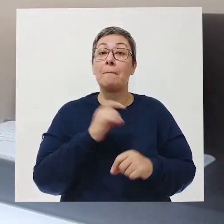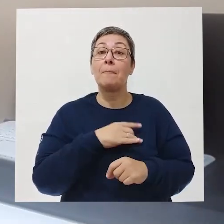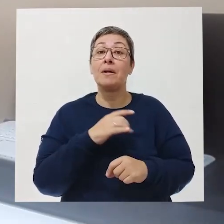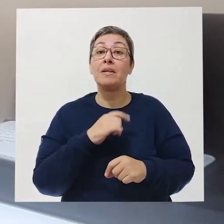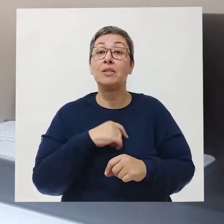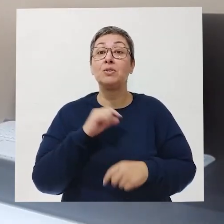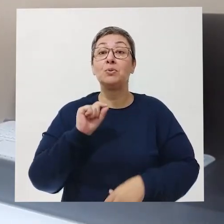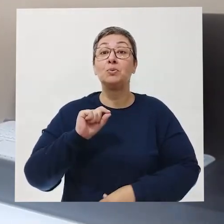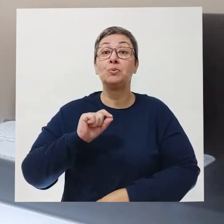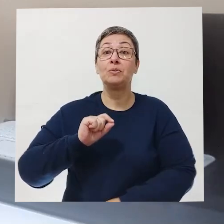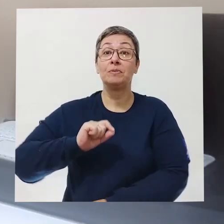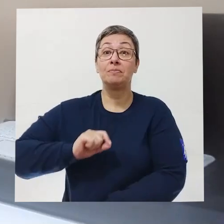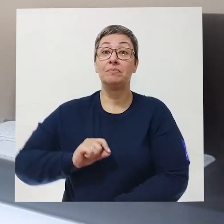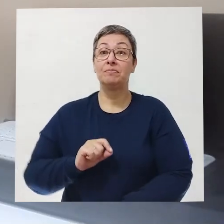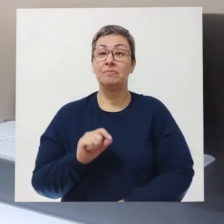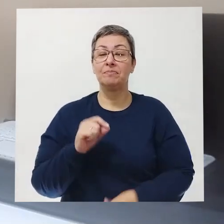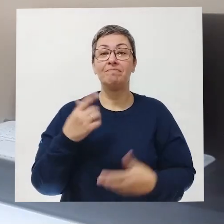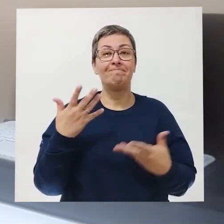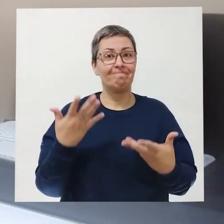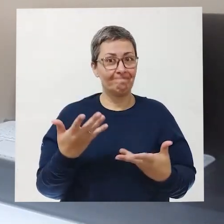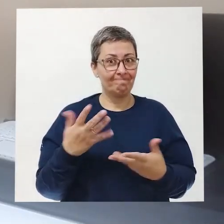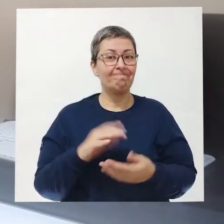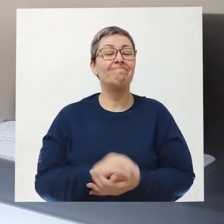tem medo.